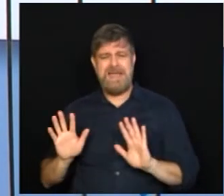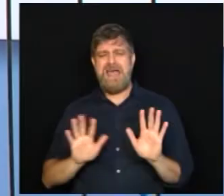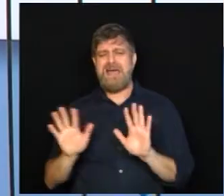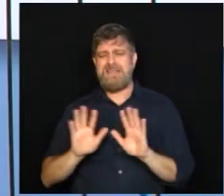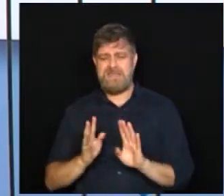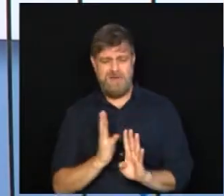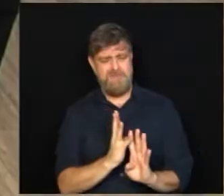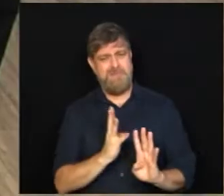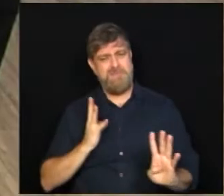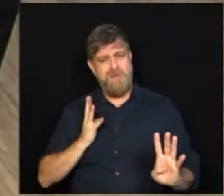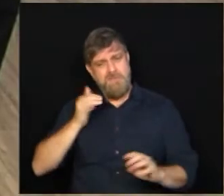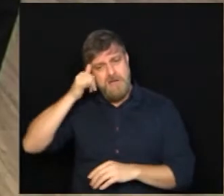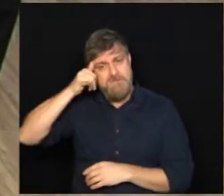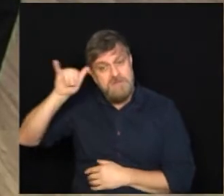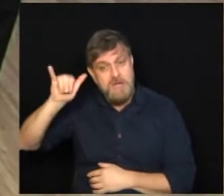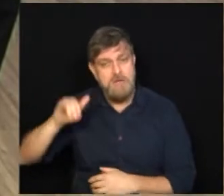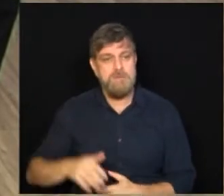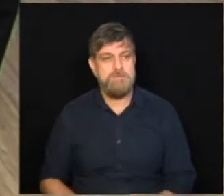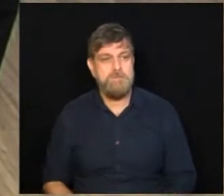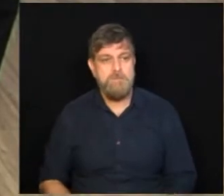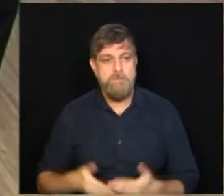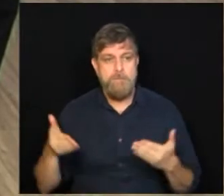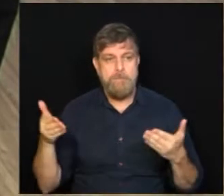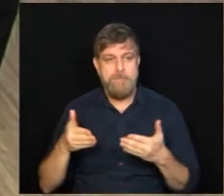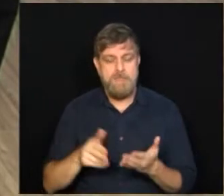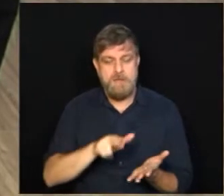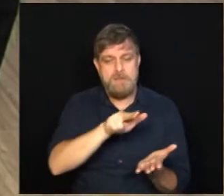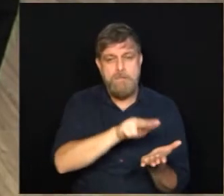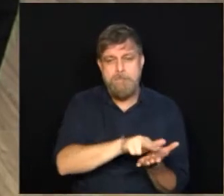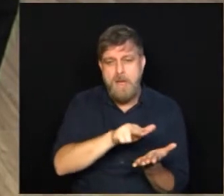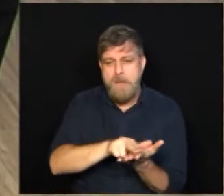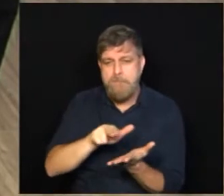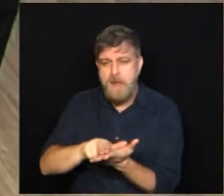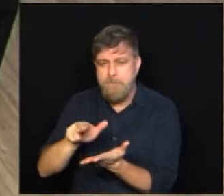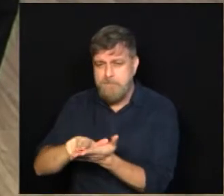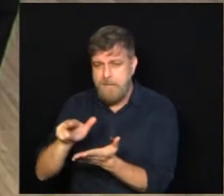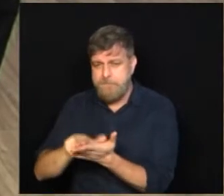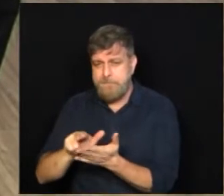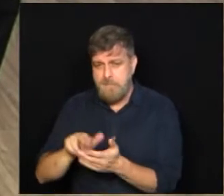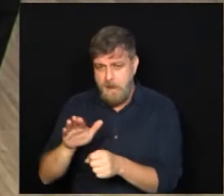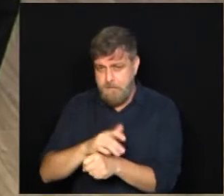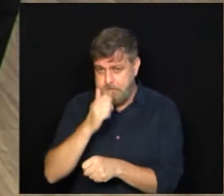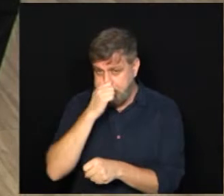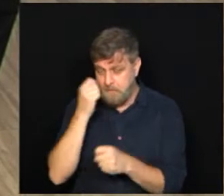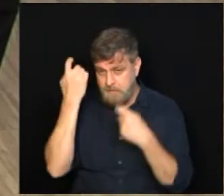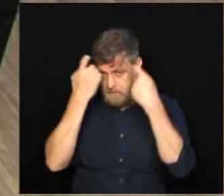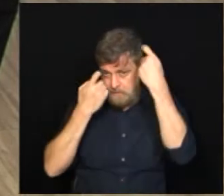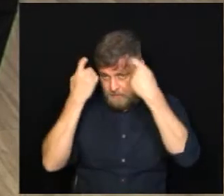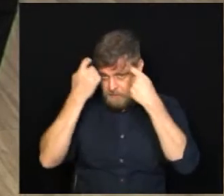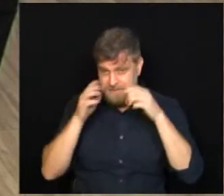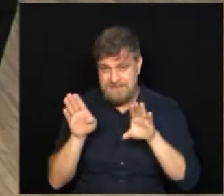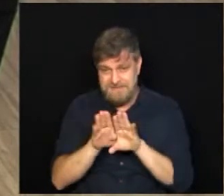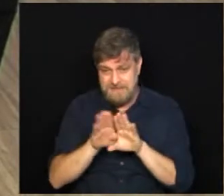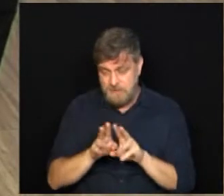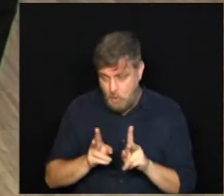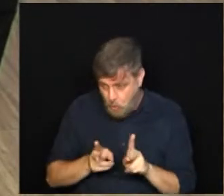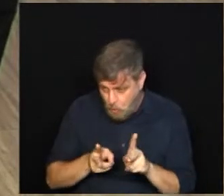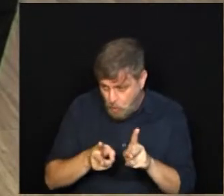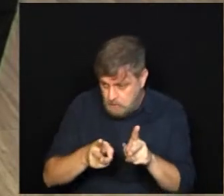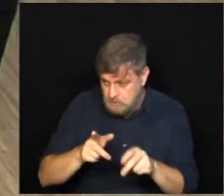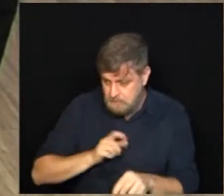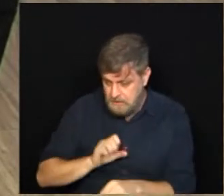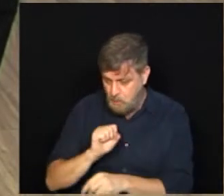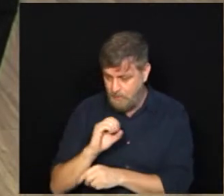haja aglomeração. Falar agora sobre ocupação de leitos, que é uma preocupação muito grande que nós temos também. Permanece acima